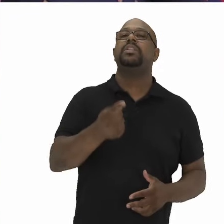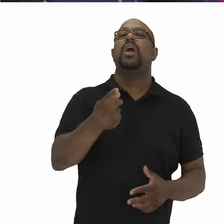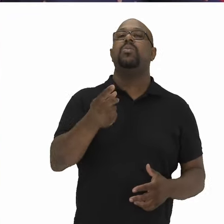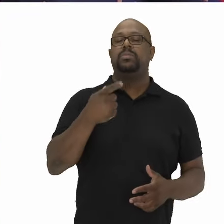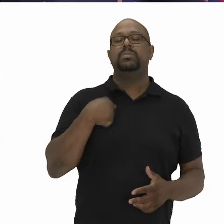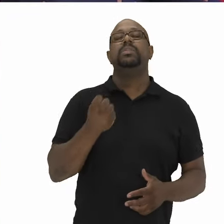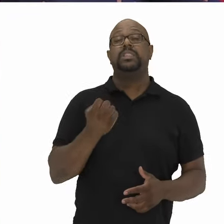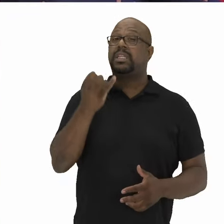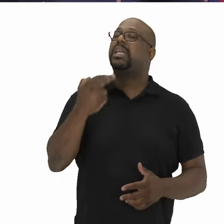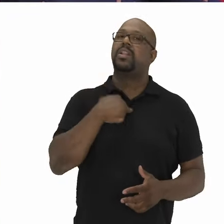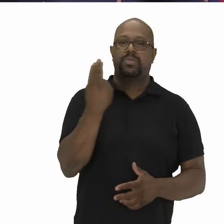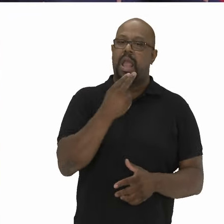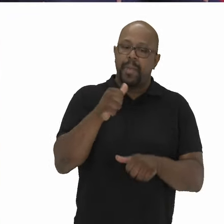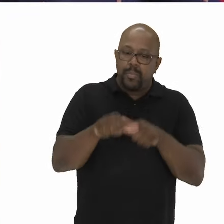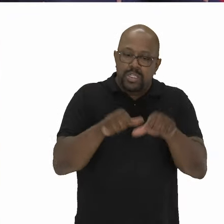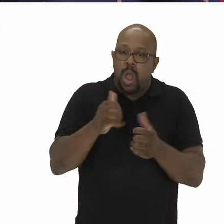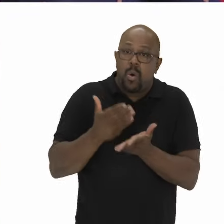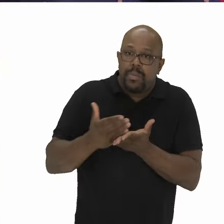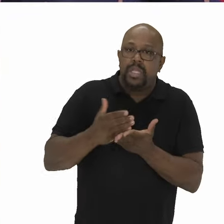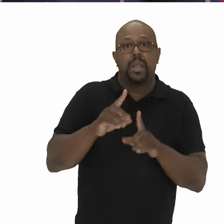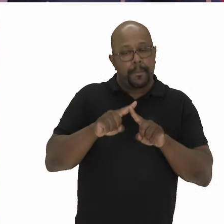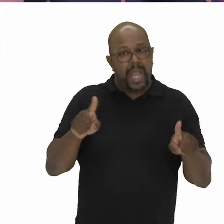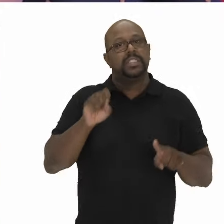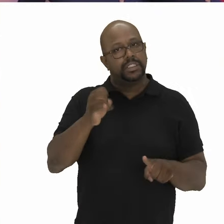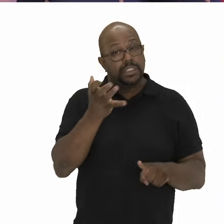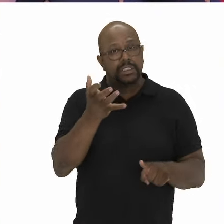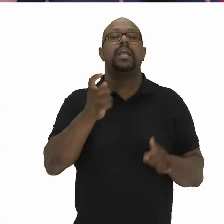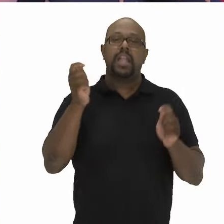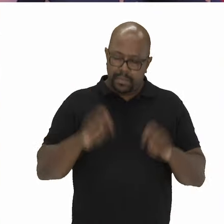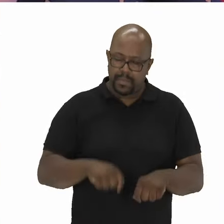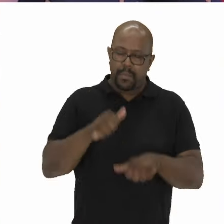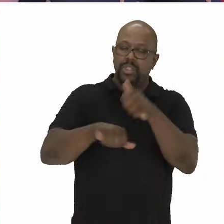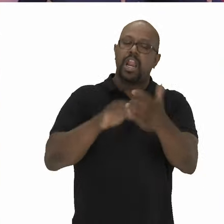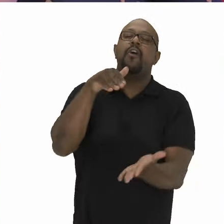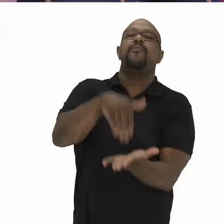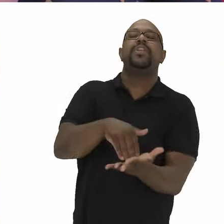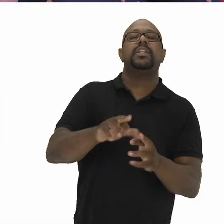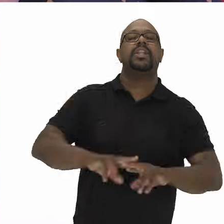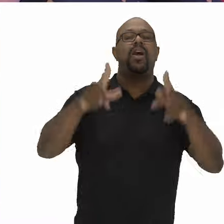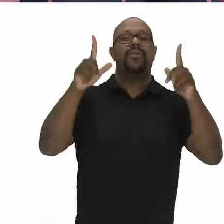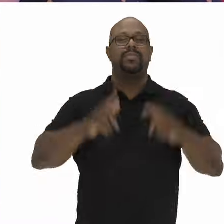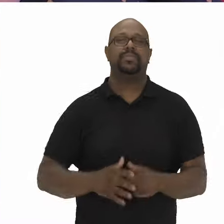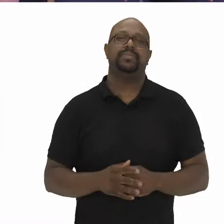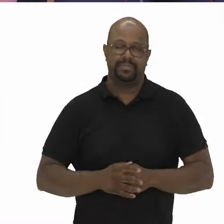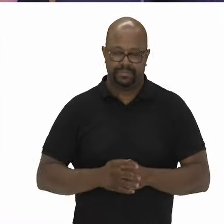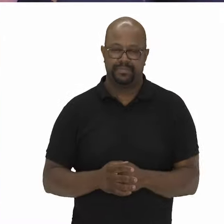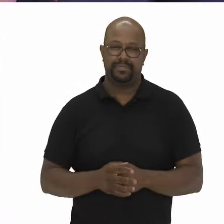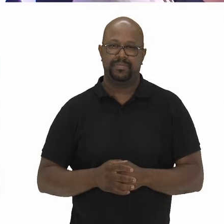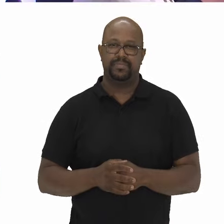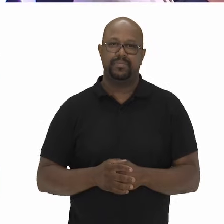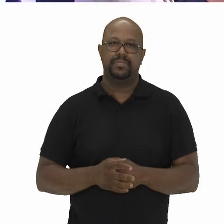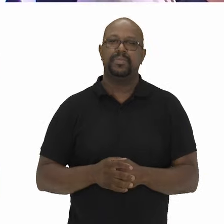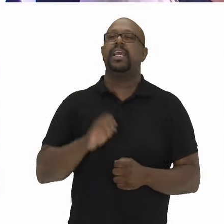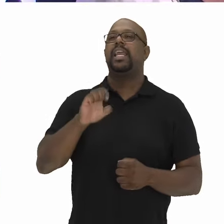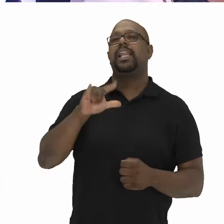Imortal sei que não dá para mudar o começo Mas se a gente quiser vai dar para mudar o final